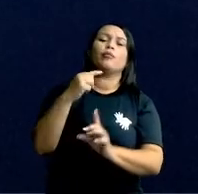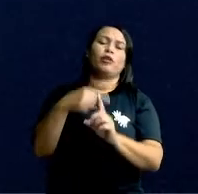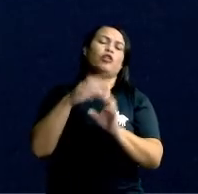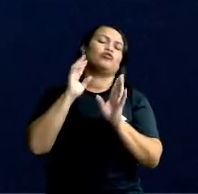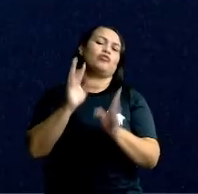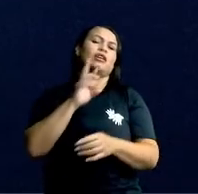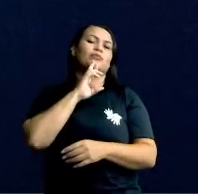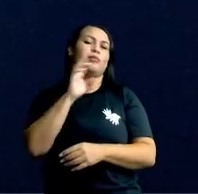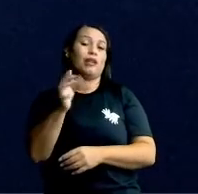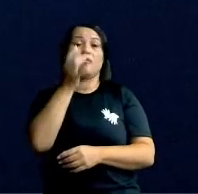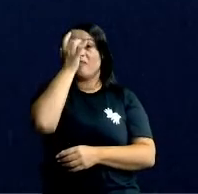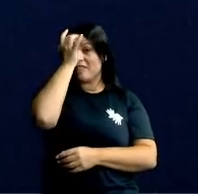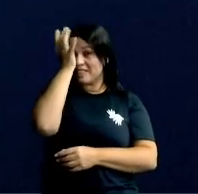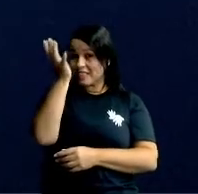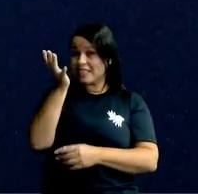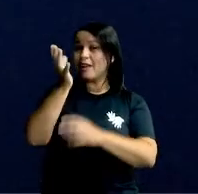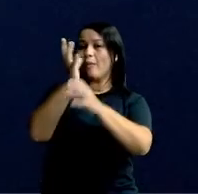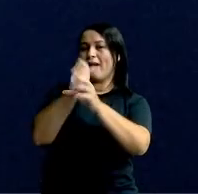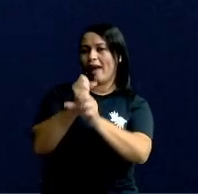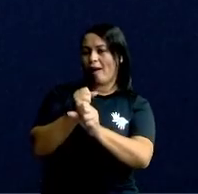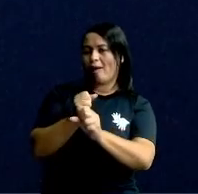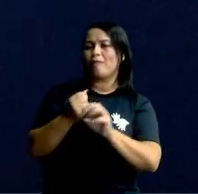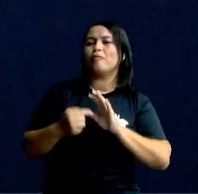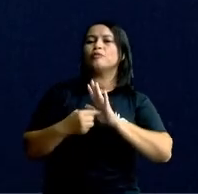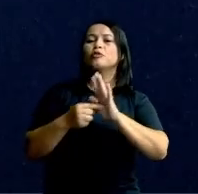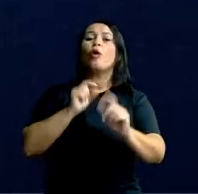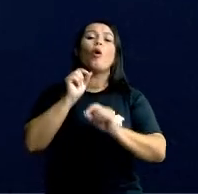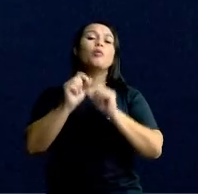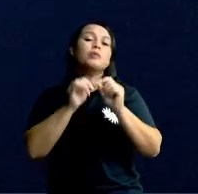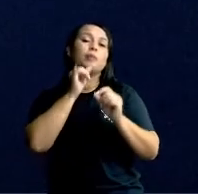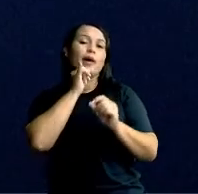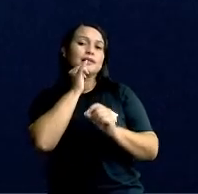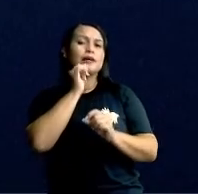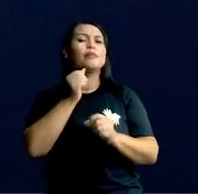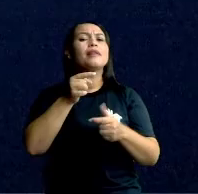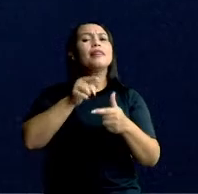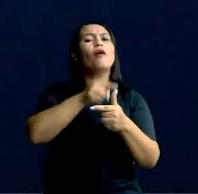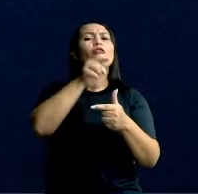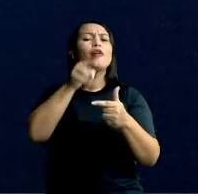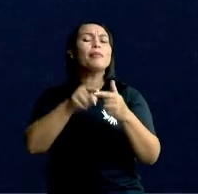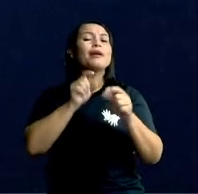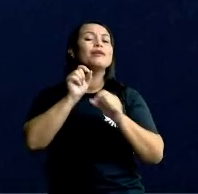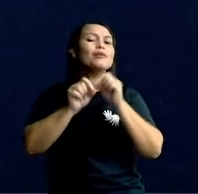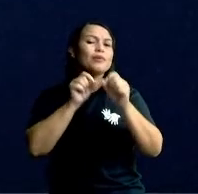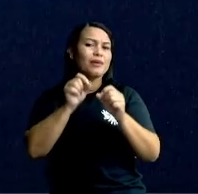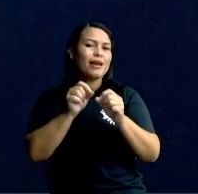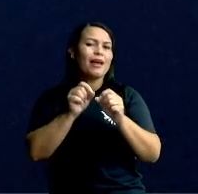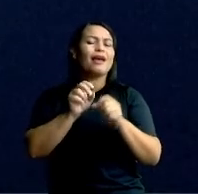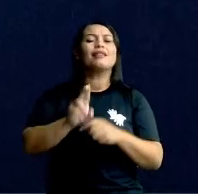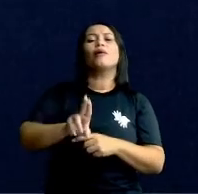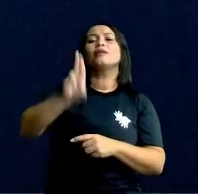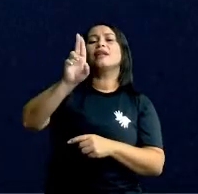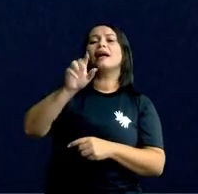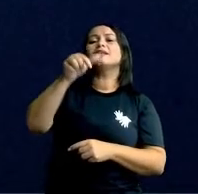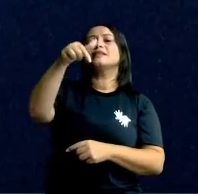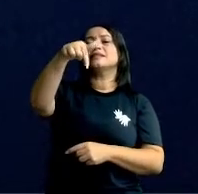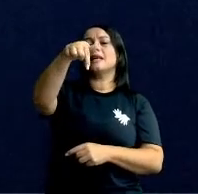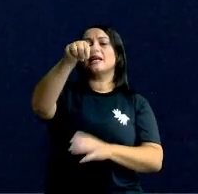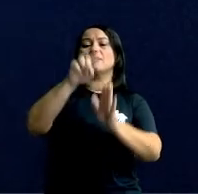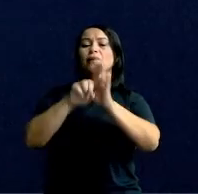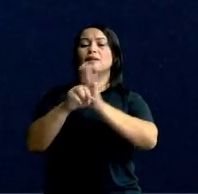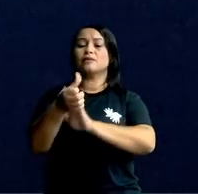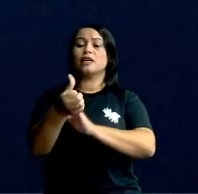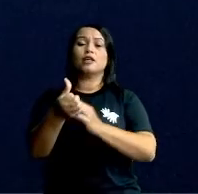fiz aqui, vamos facilitar o nosso cálculo. Representa como se eu tivesse novamente na casa das unidades. 7 menos